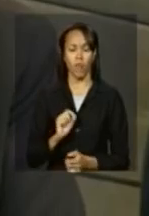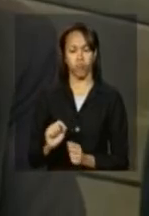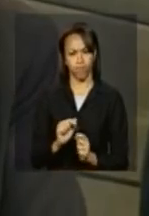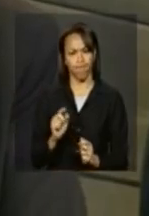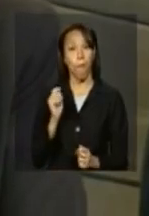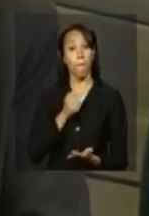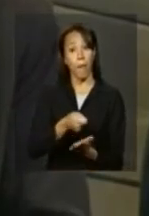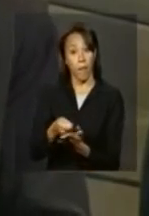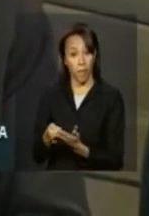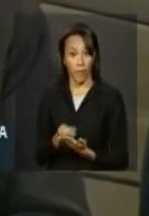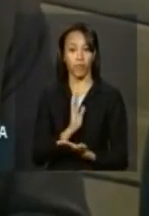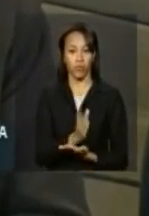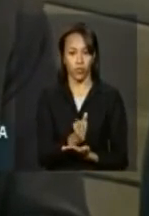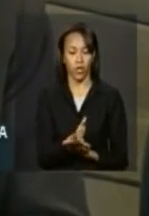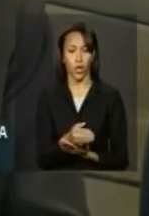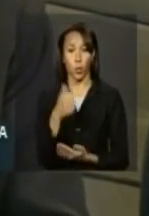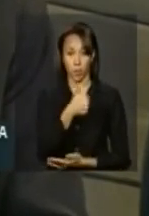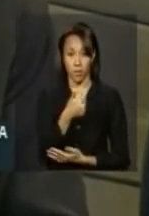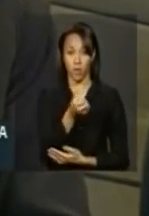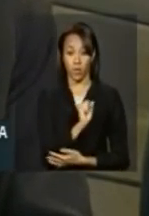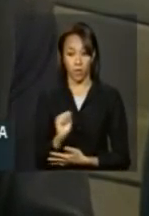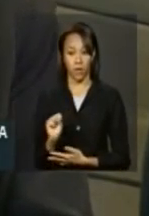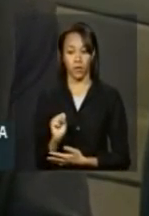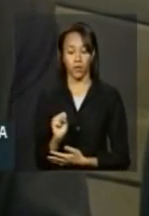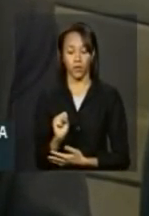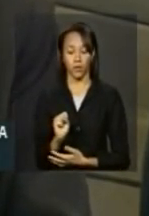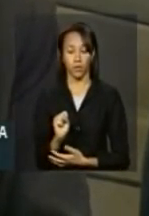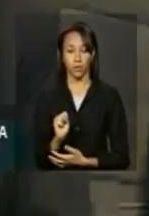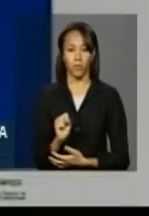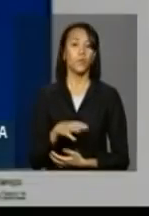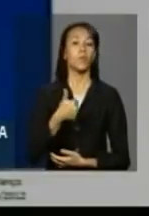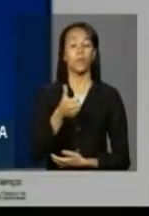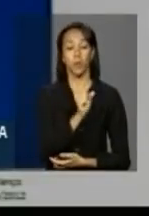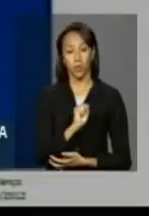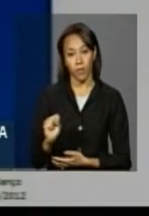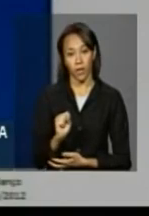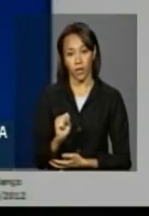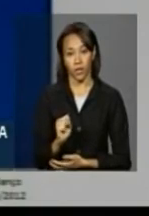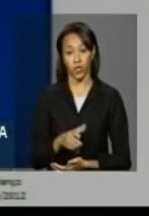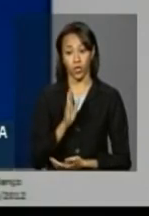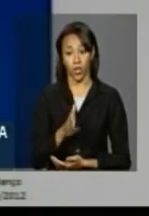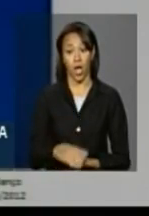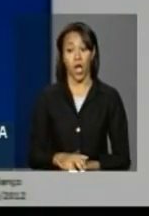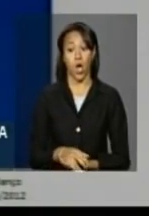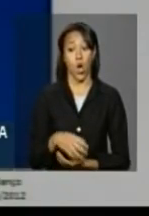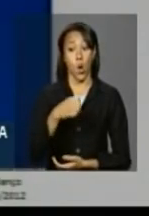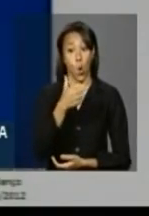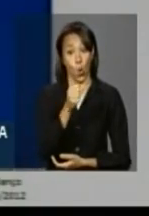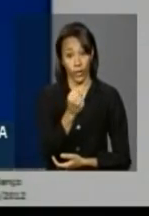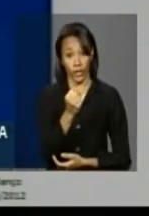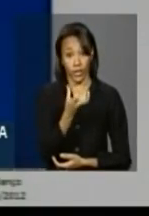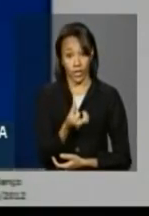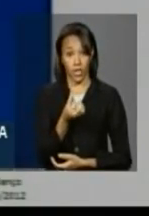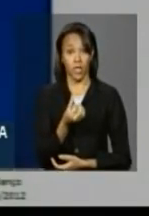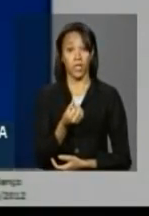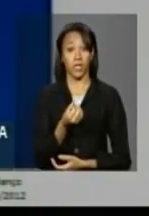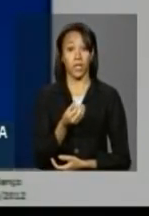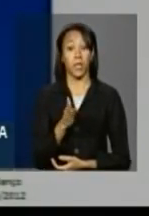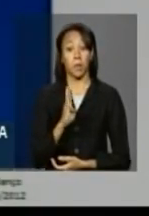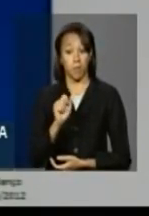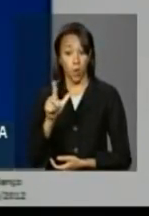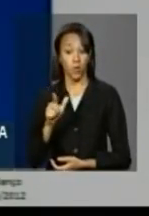de pagamento. No primeiro semestre, desculpa, João, no primeiro semestre foram de 2011 foram 86 bilhões, agora